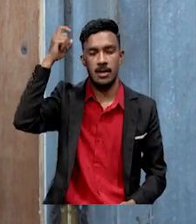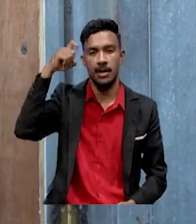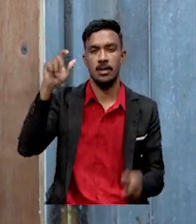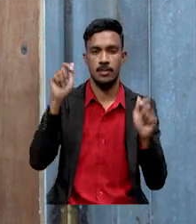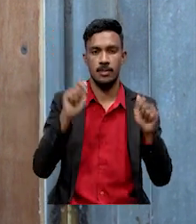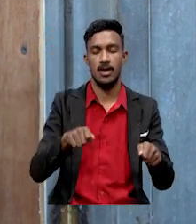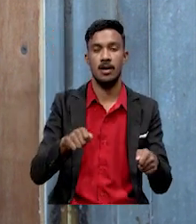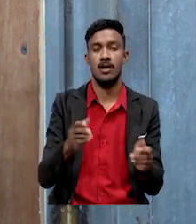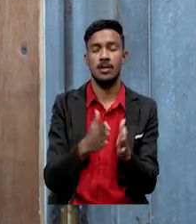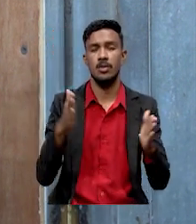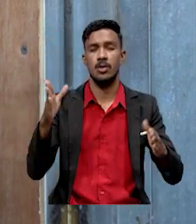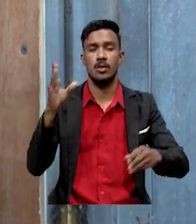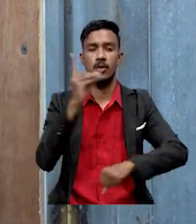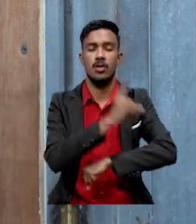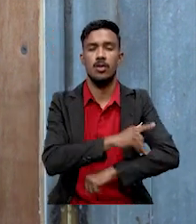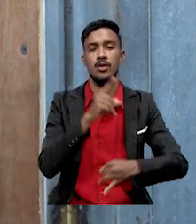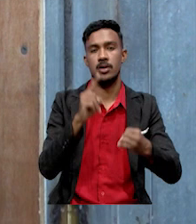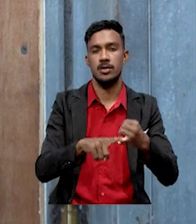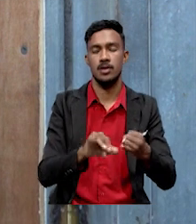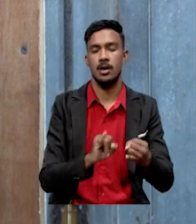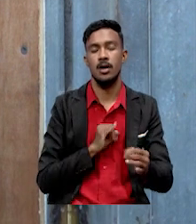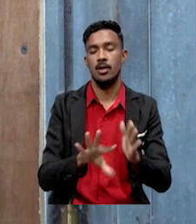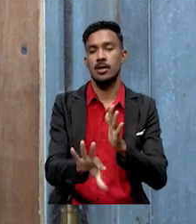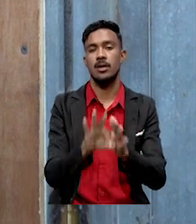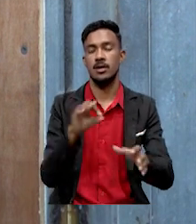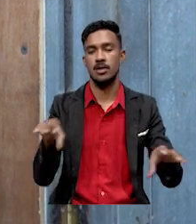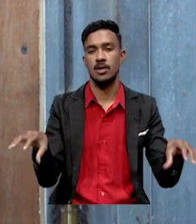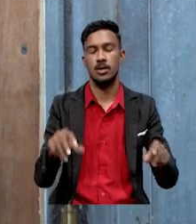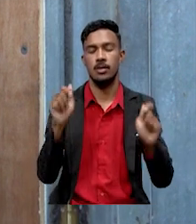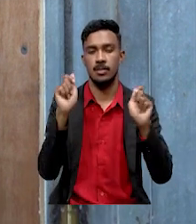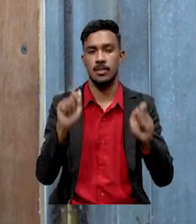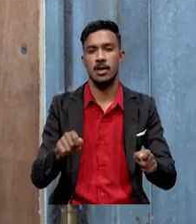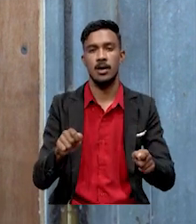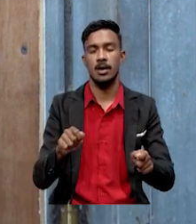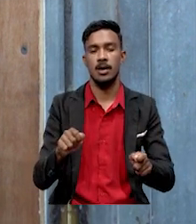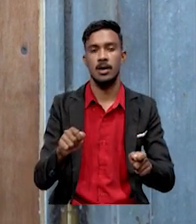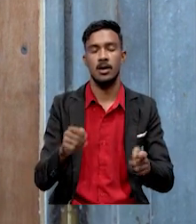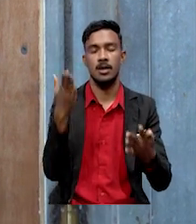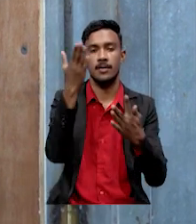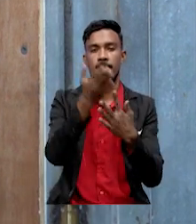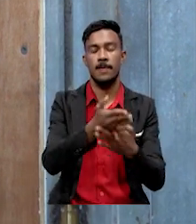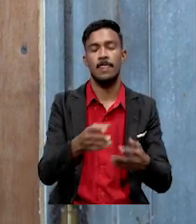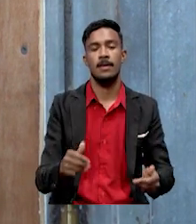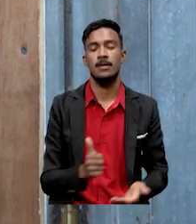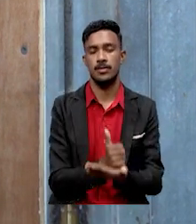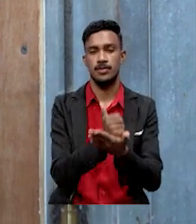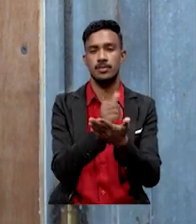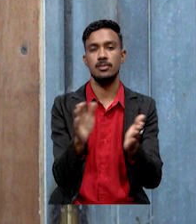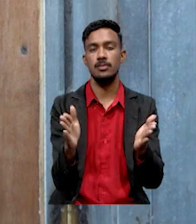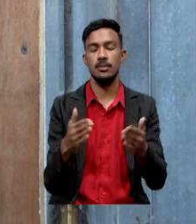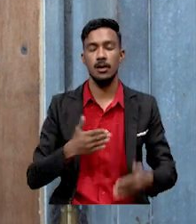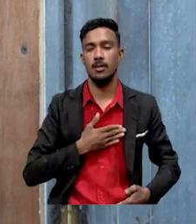kia posibilidade buat loron ikus mai au hetan etik servisu ruma hodi sustenta haunia mores. Hau servisu liu nem